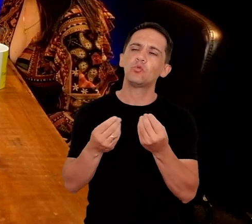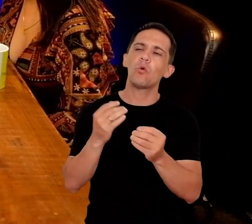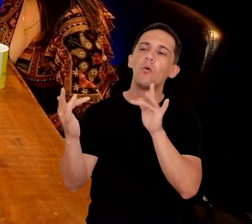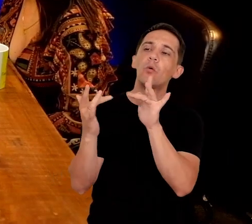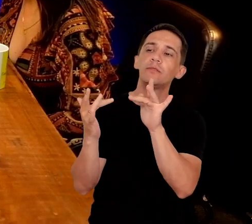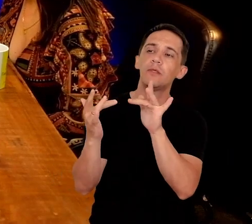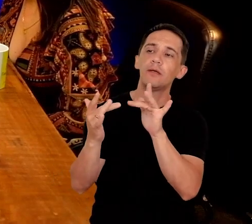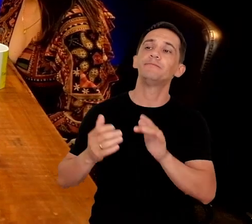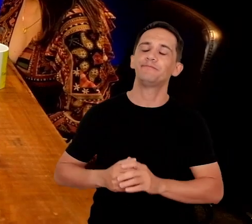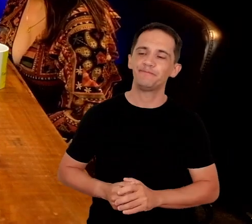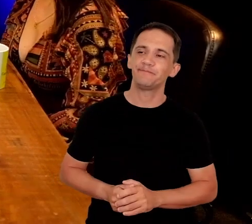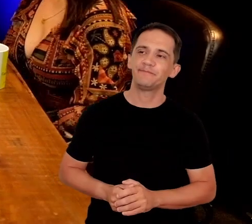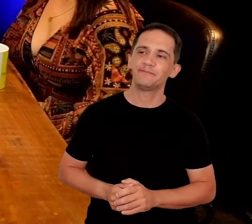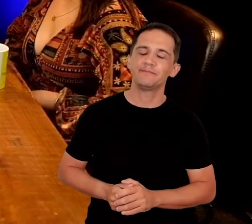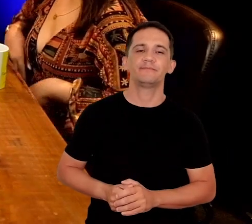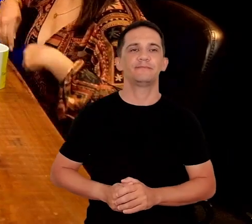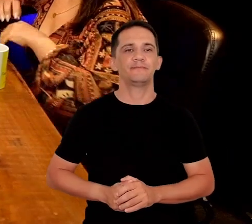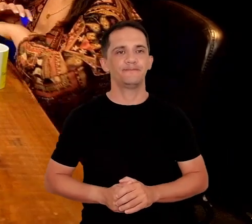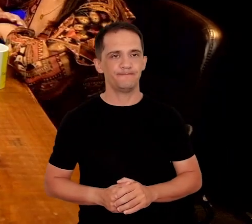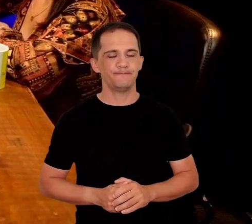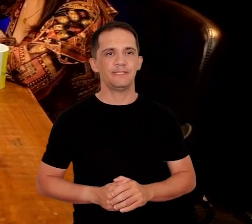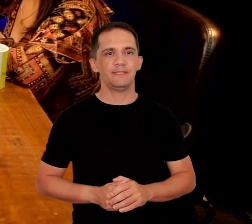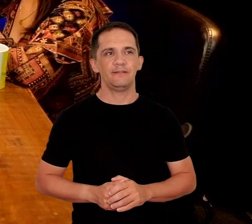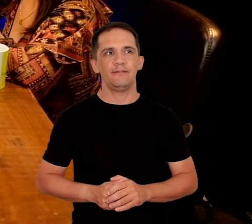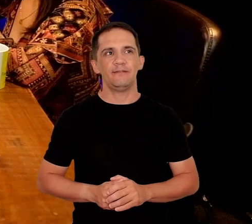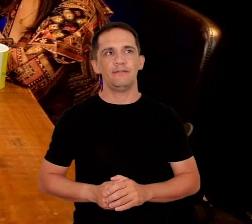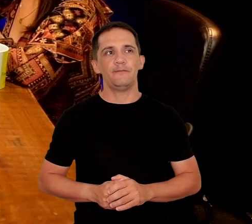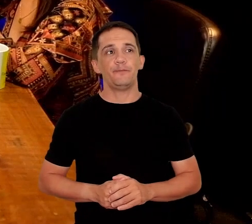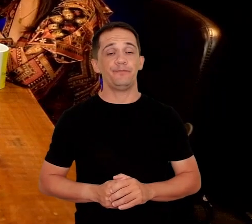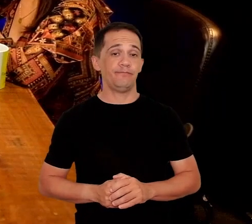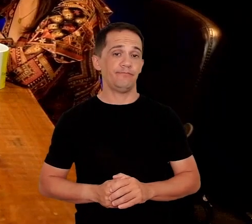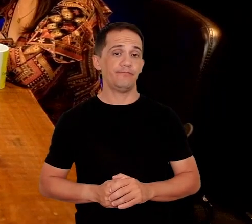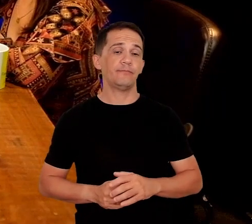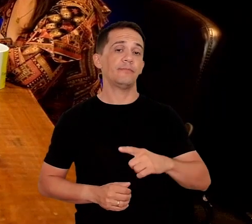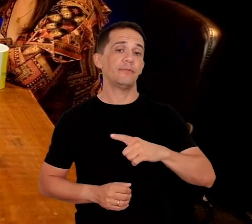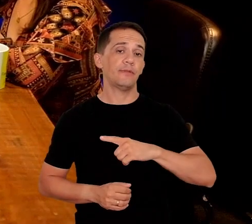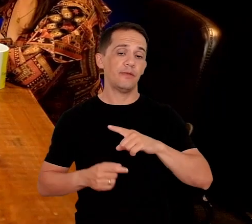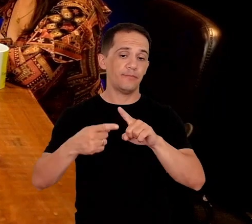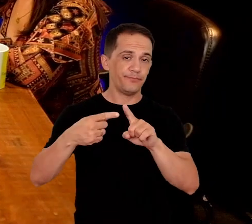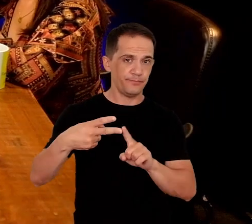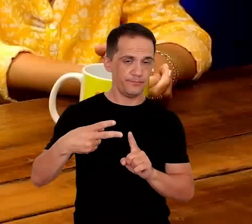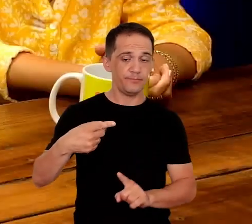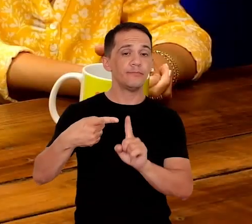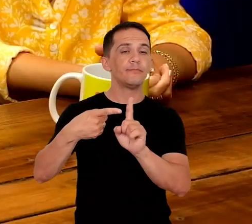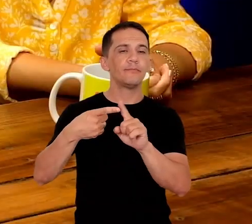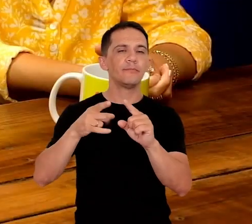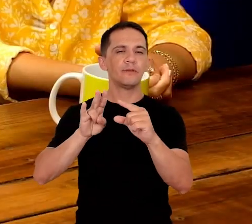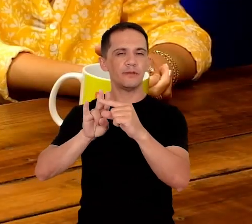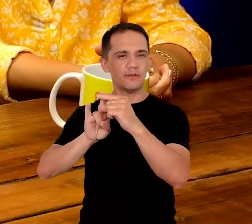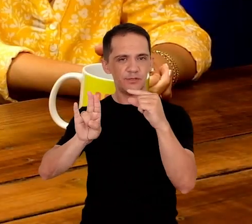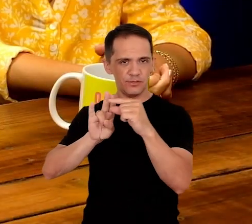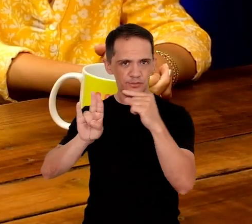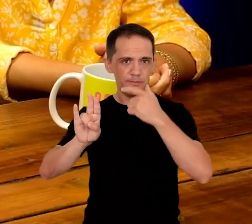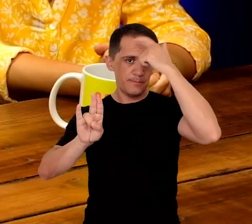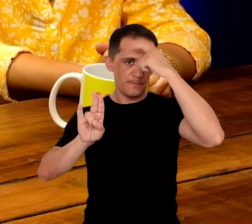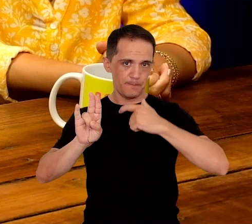vocês? Então, a gente hoje trabalha com o LinkedIn, né, que mas daí é